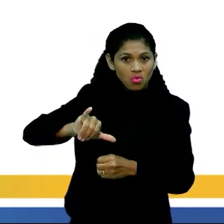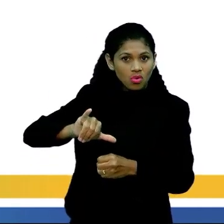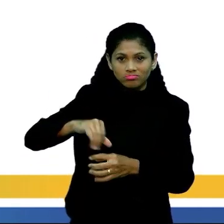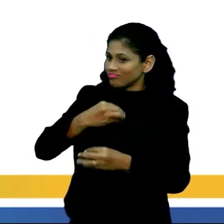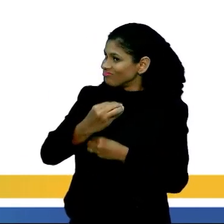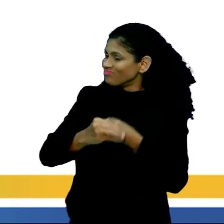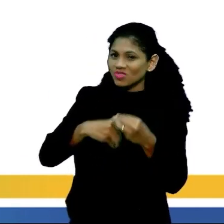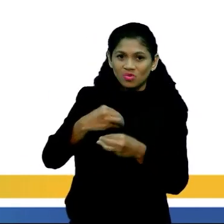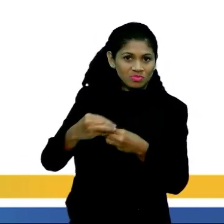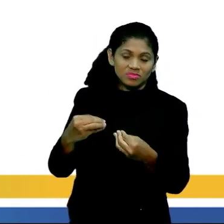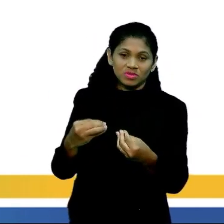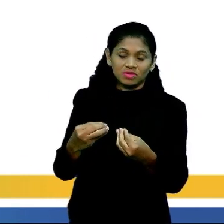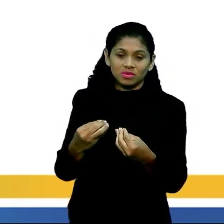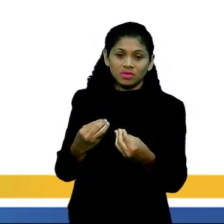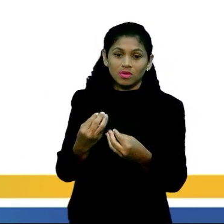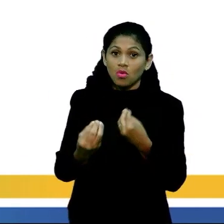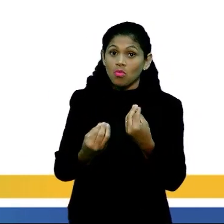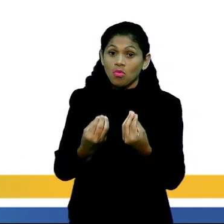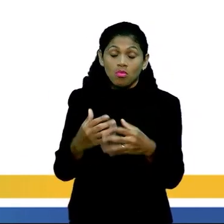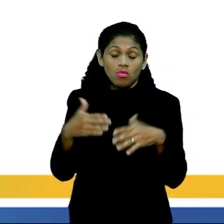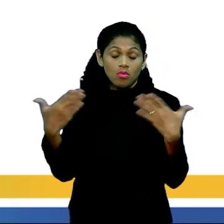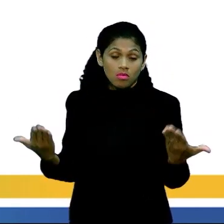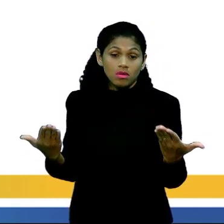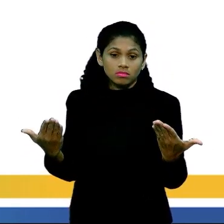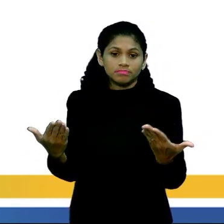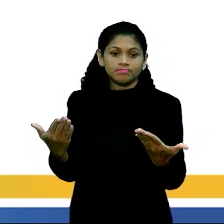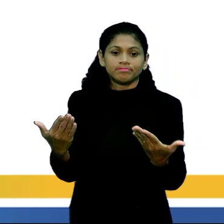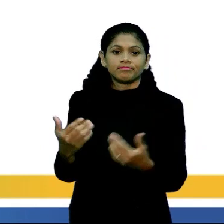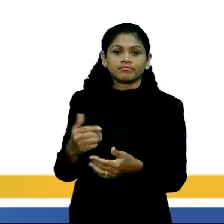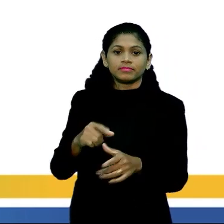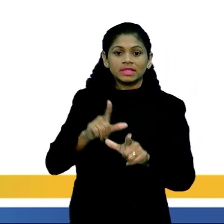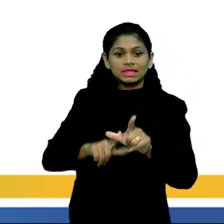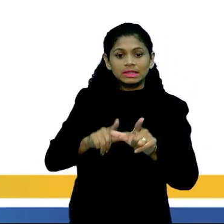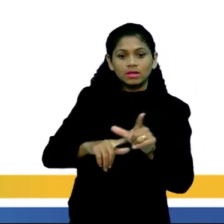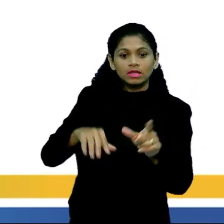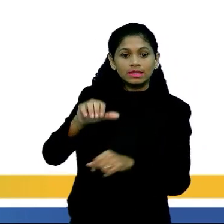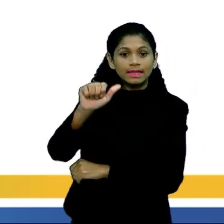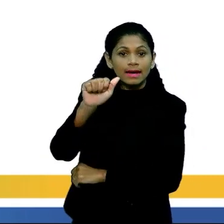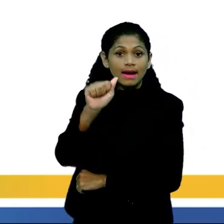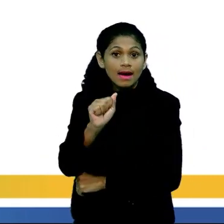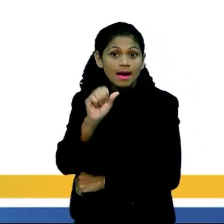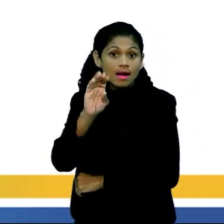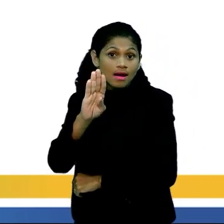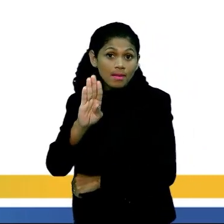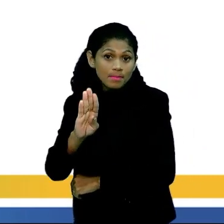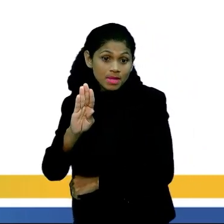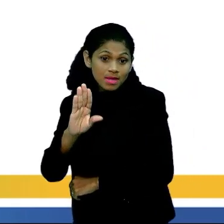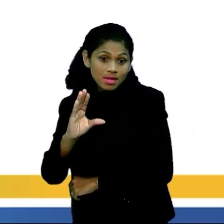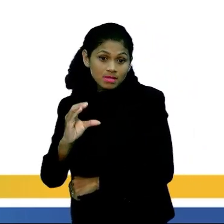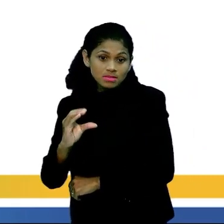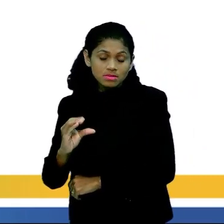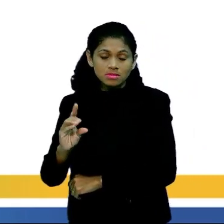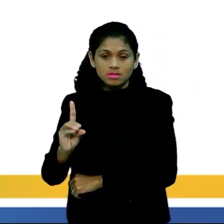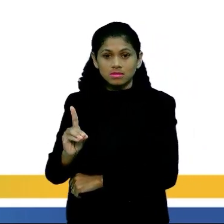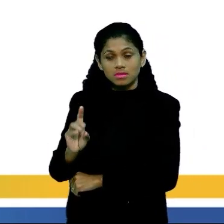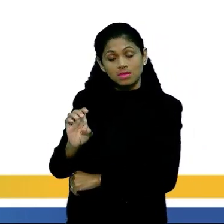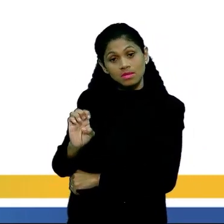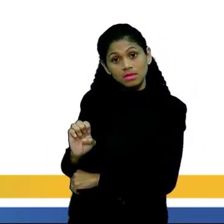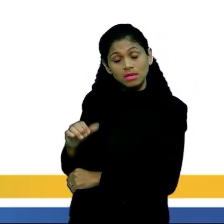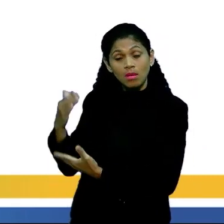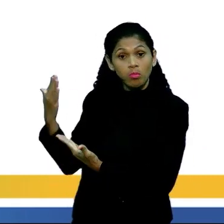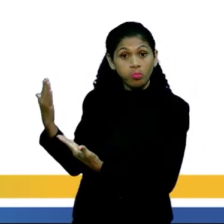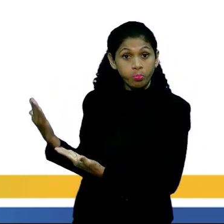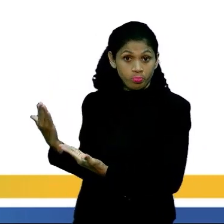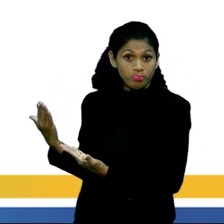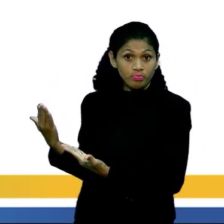pelo filtro. Levigação é a utilização de água corrente. Coagulação teria que formar coágulo nos blocos.